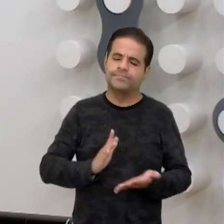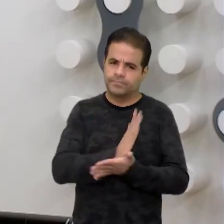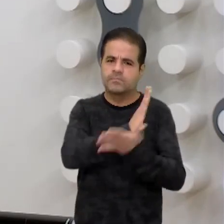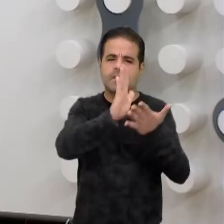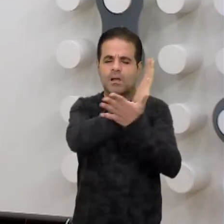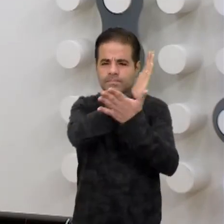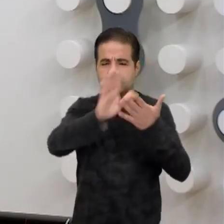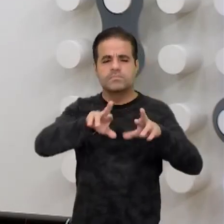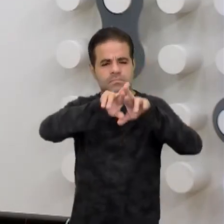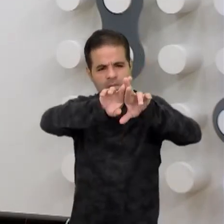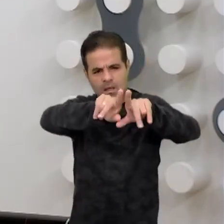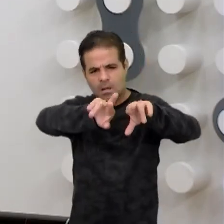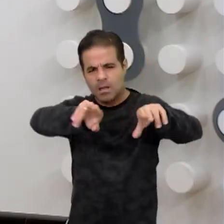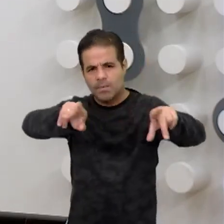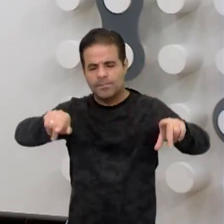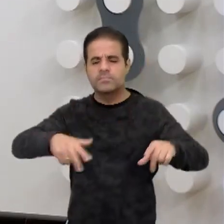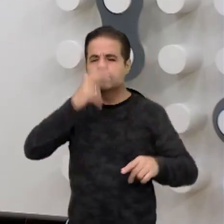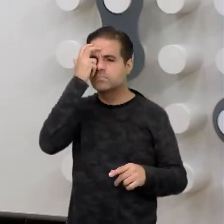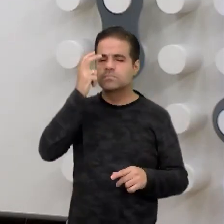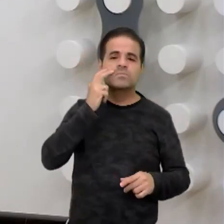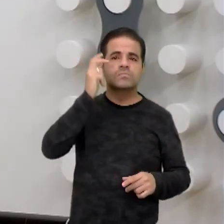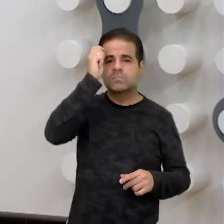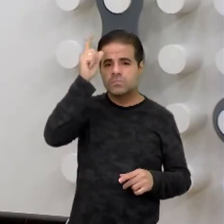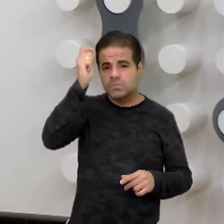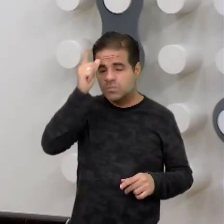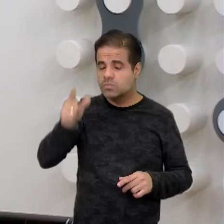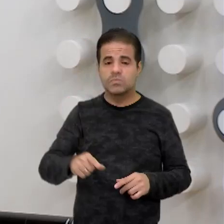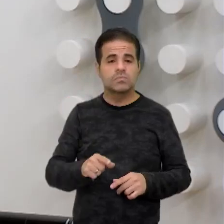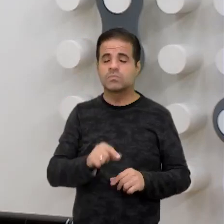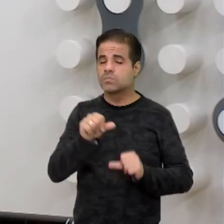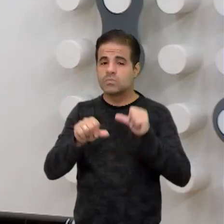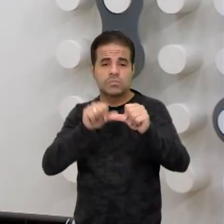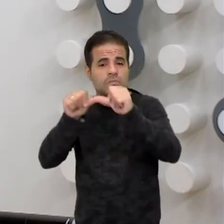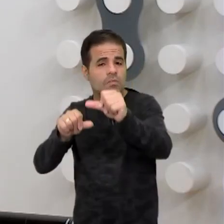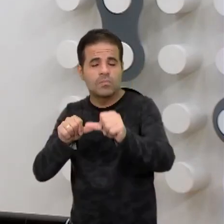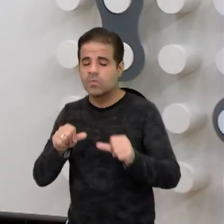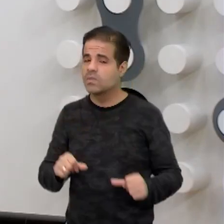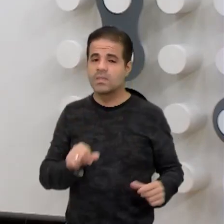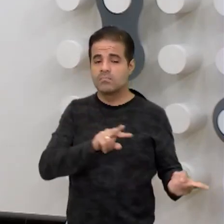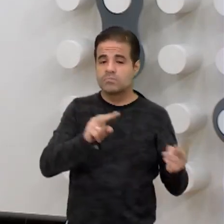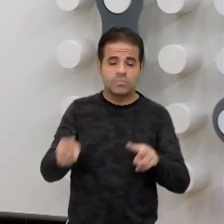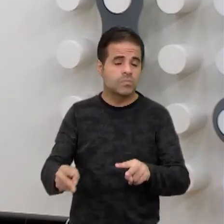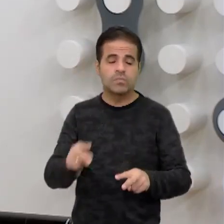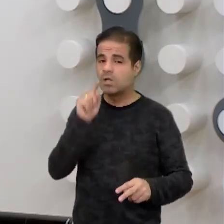algumas diferenças culturais que são intransponíveis mesmo, né? Então, você